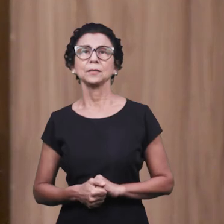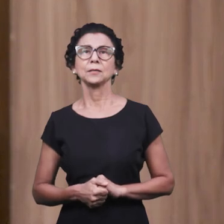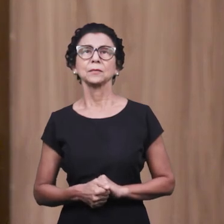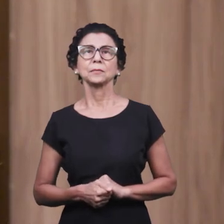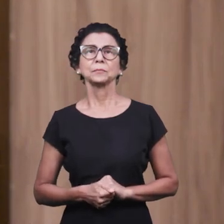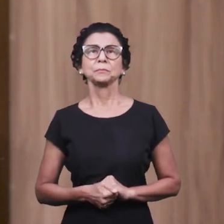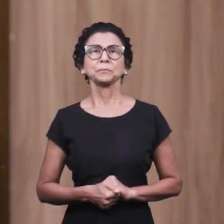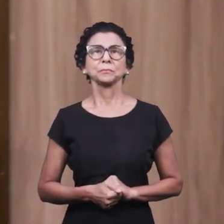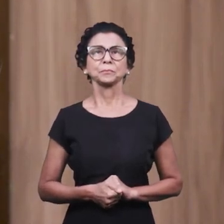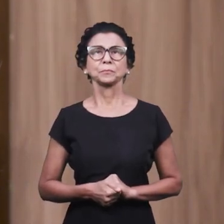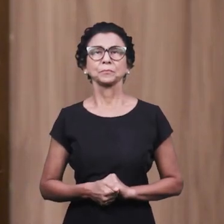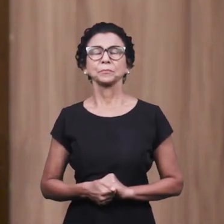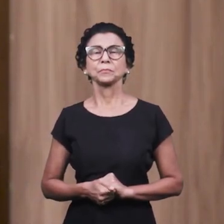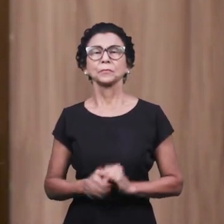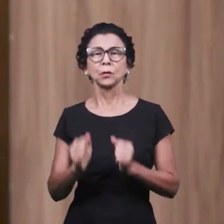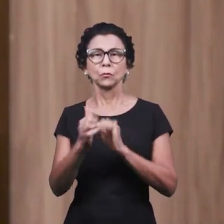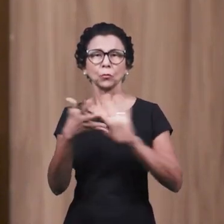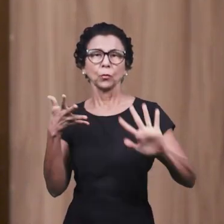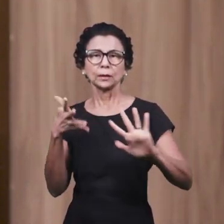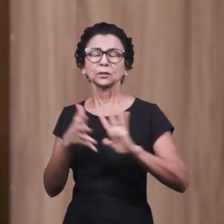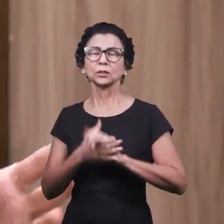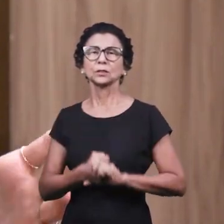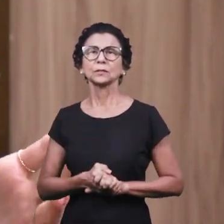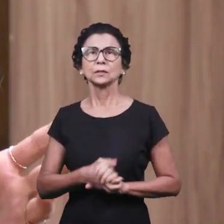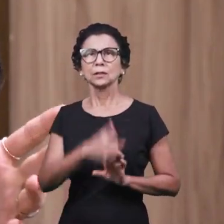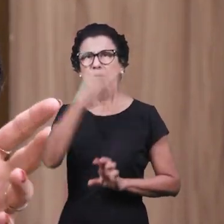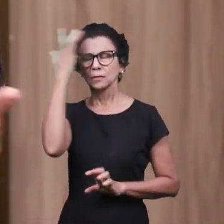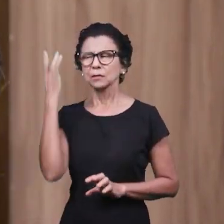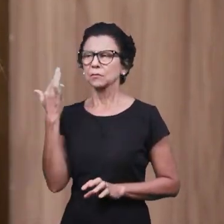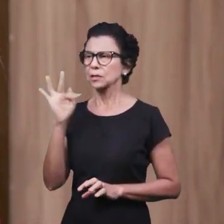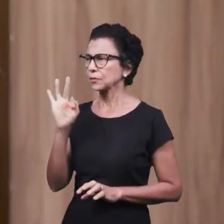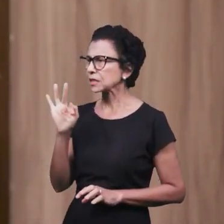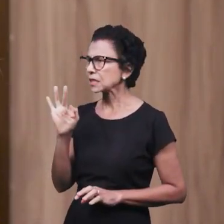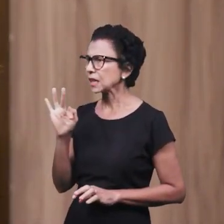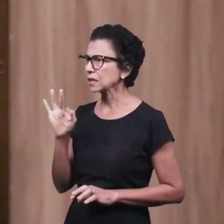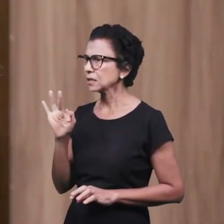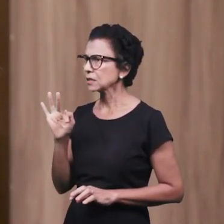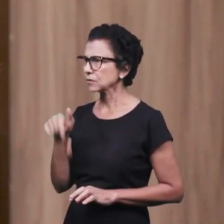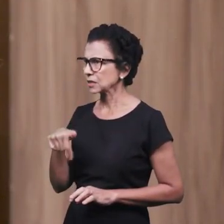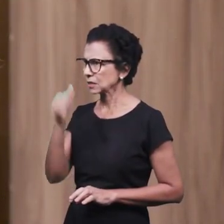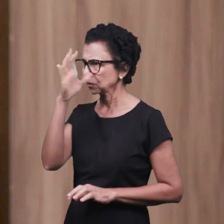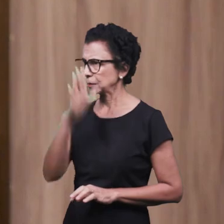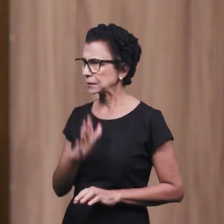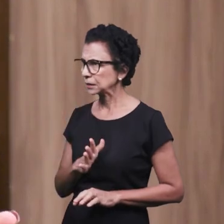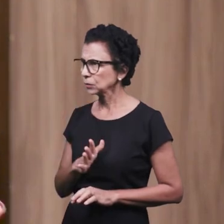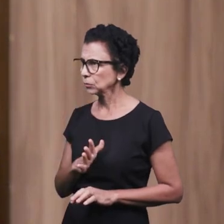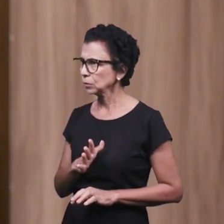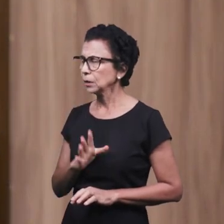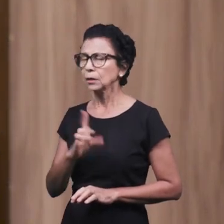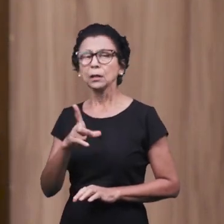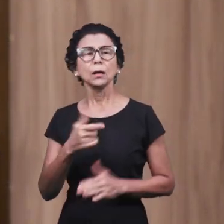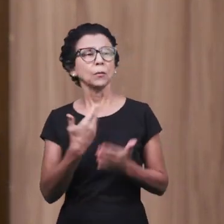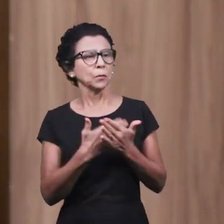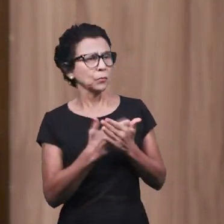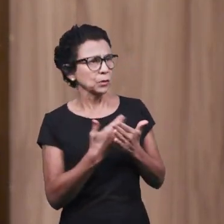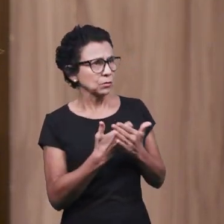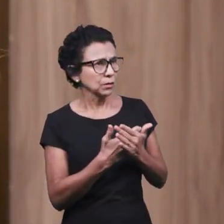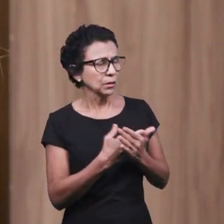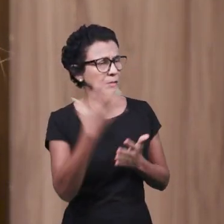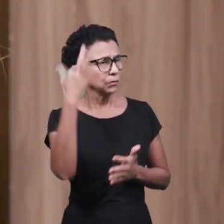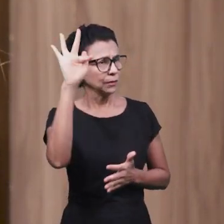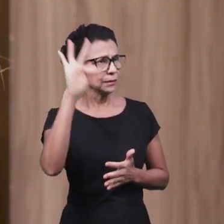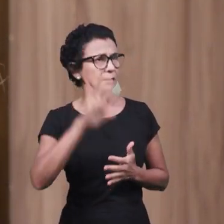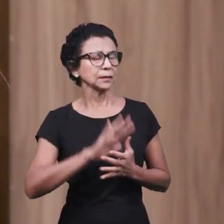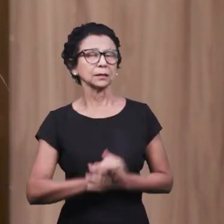o nível fluente. No final, o pessoal pensava que eu era francesa. Como assim você é brasileira? Porque foi realmente se aperfeiçoando. Porque você tá numa imersão ali. Então eu tinha um